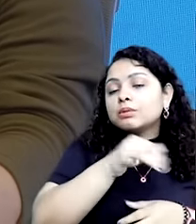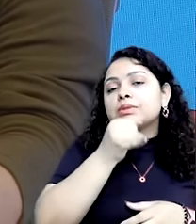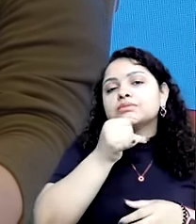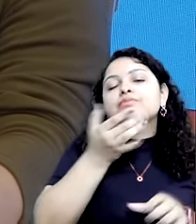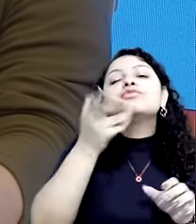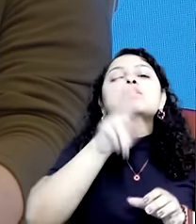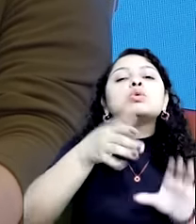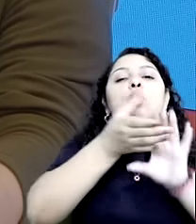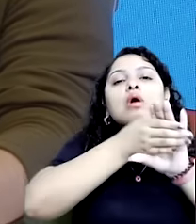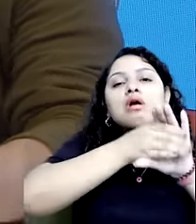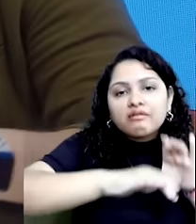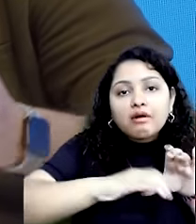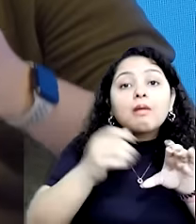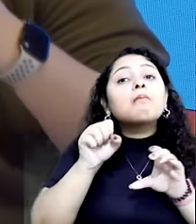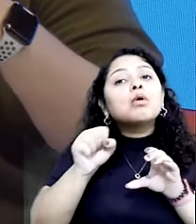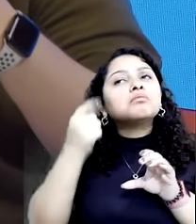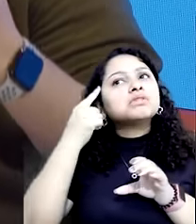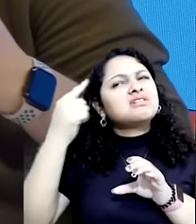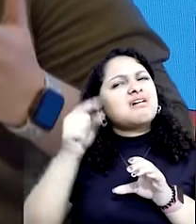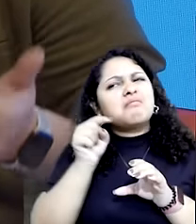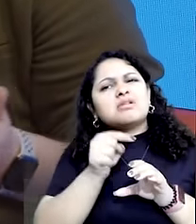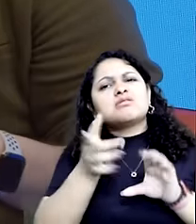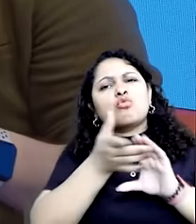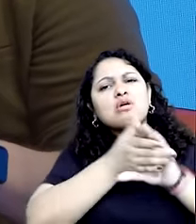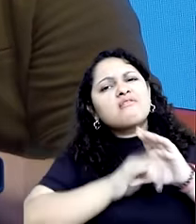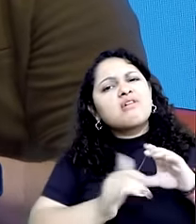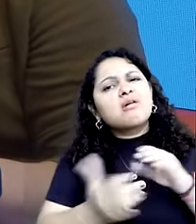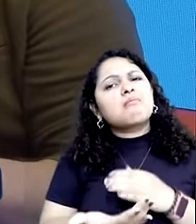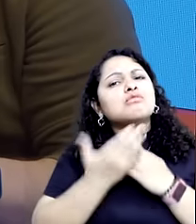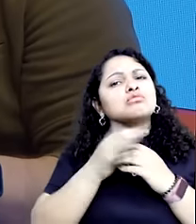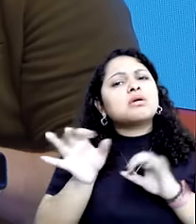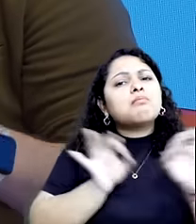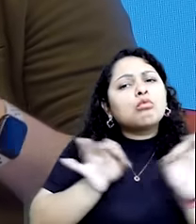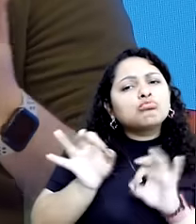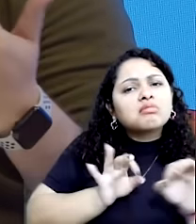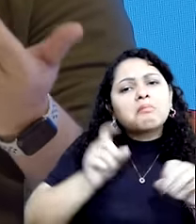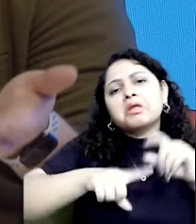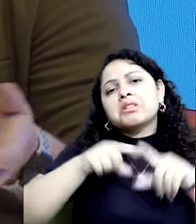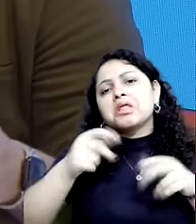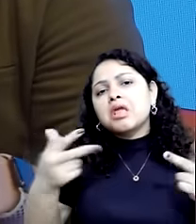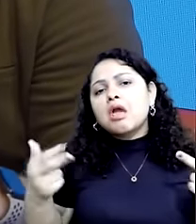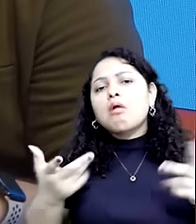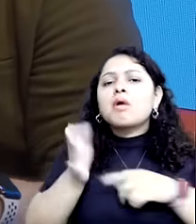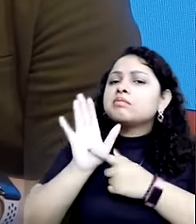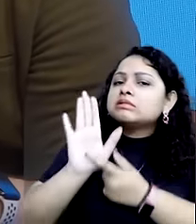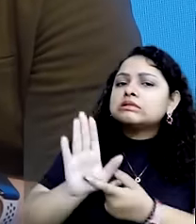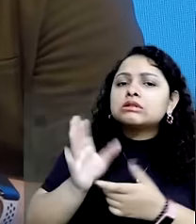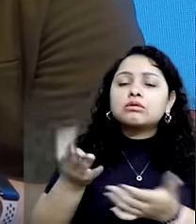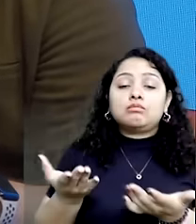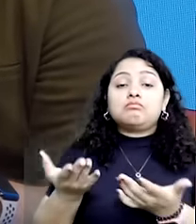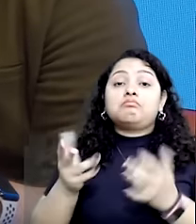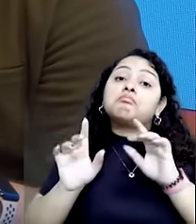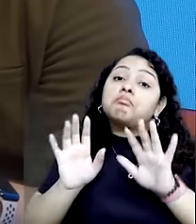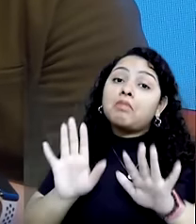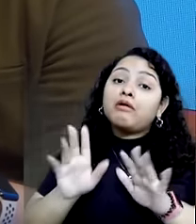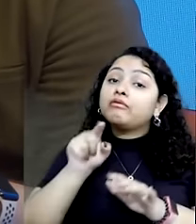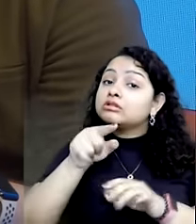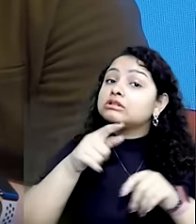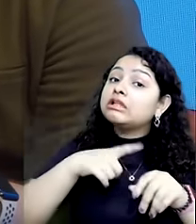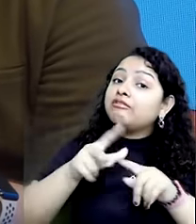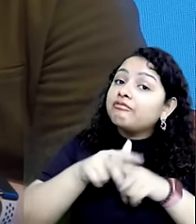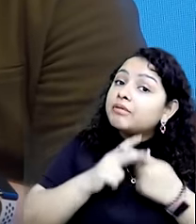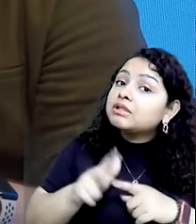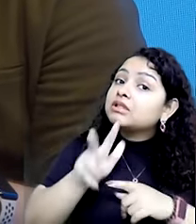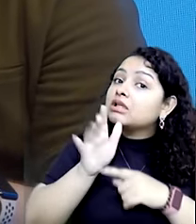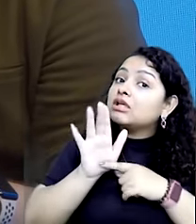canva pode pensar não mas ele serve para montar um material uma apresentação mas você tem ferramentas que